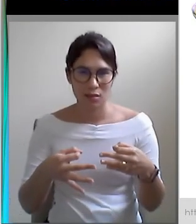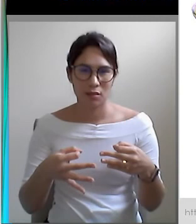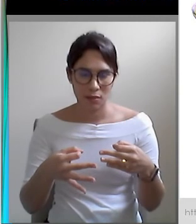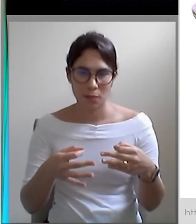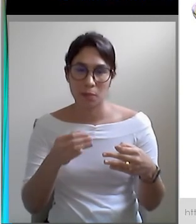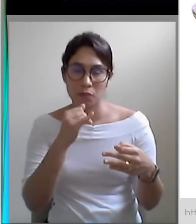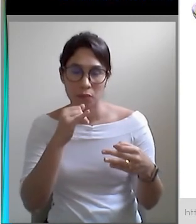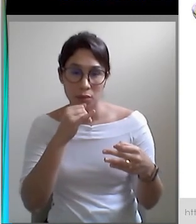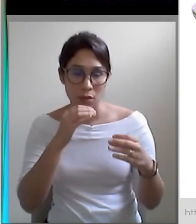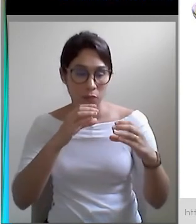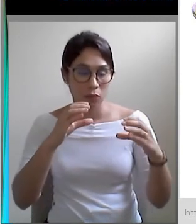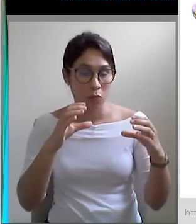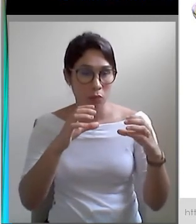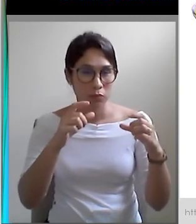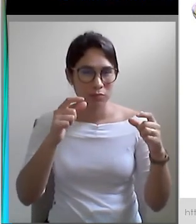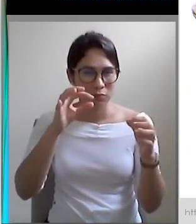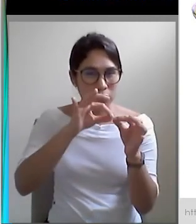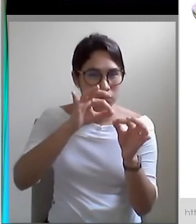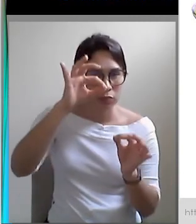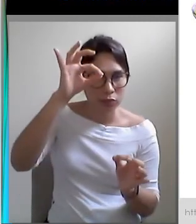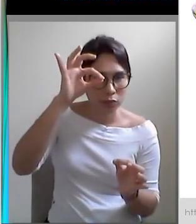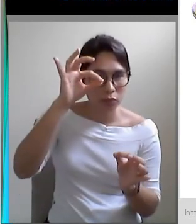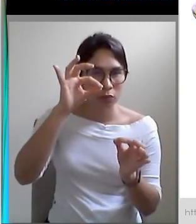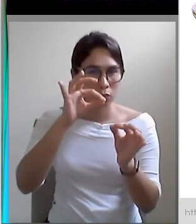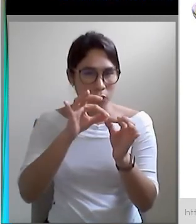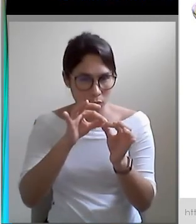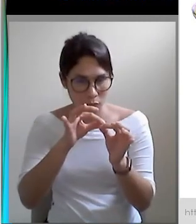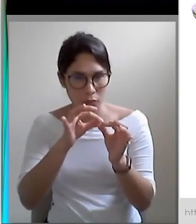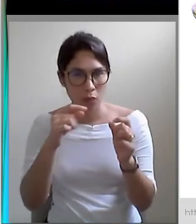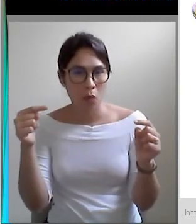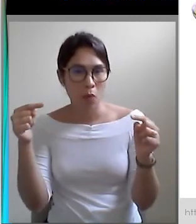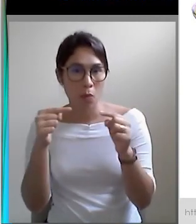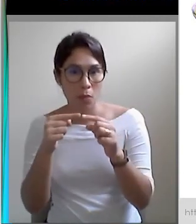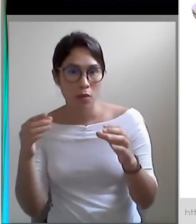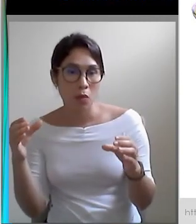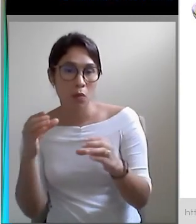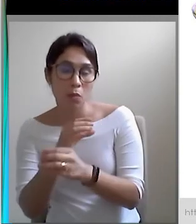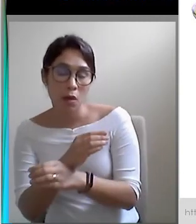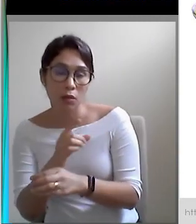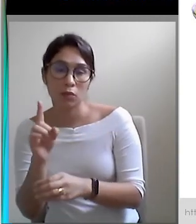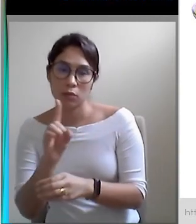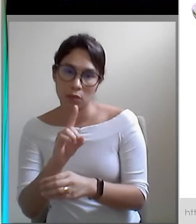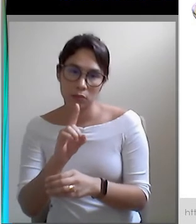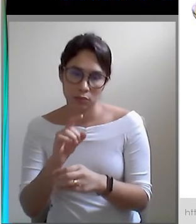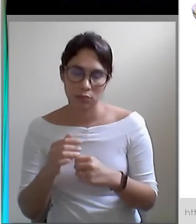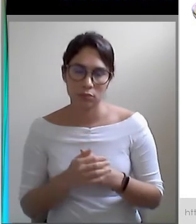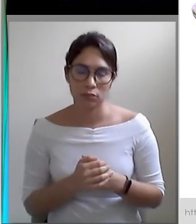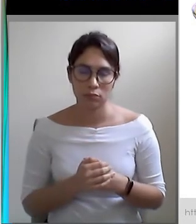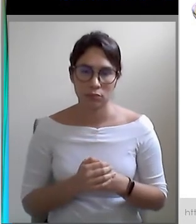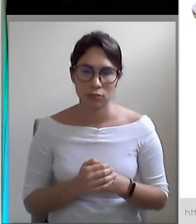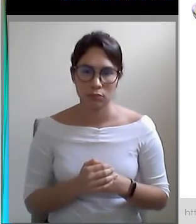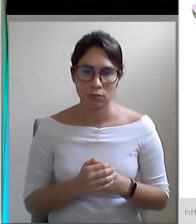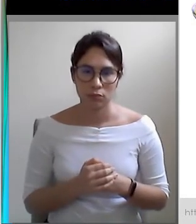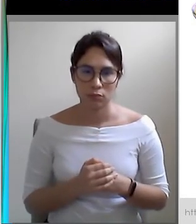relação extremamente exata que possa relacionar o tamanho da plaqueta com o